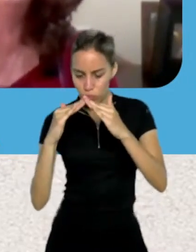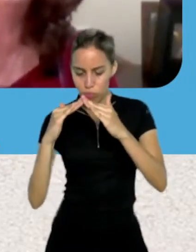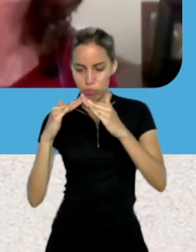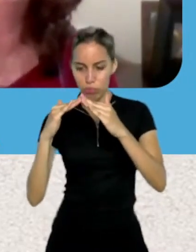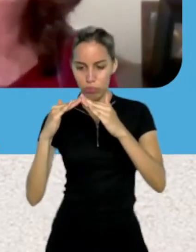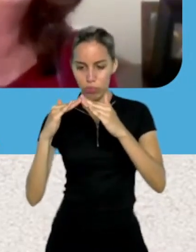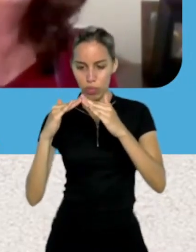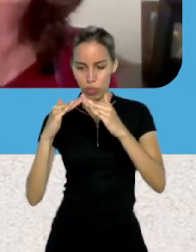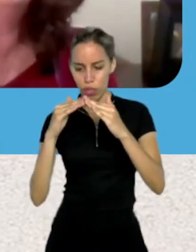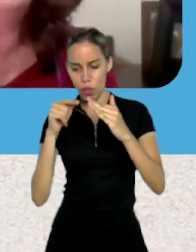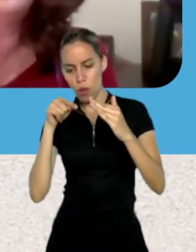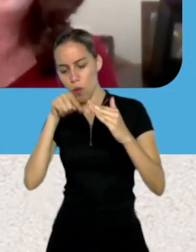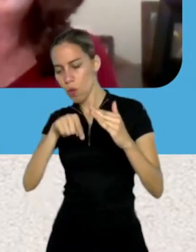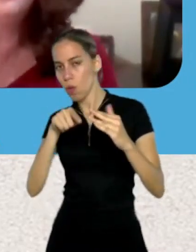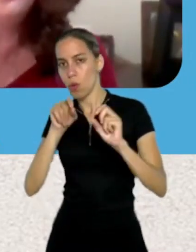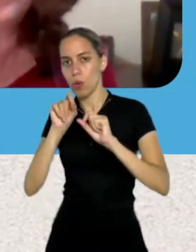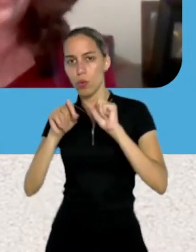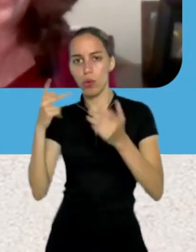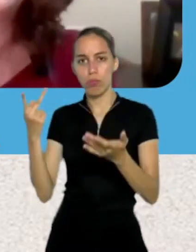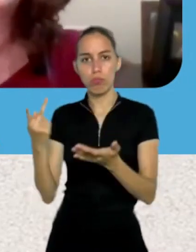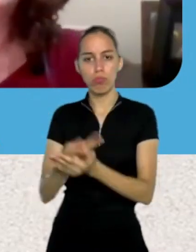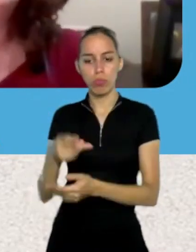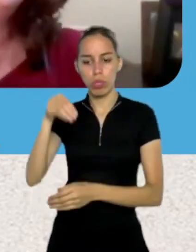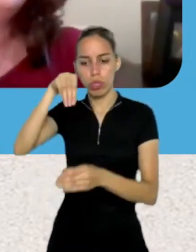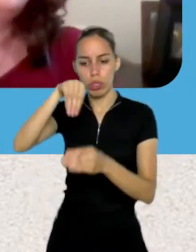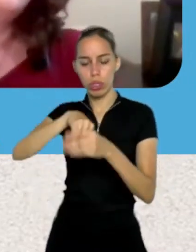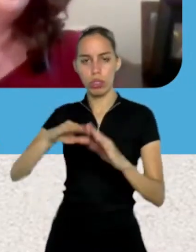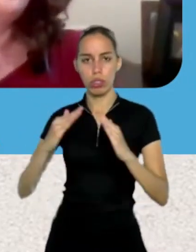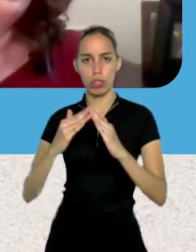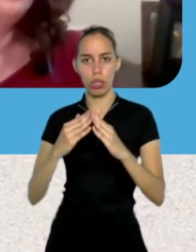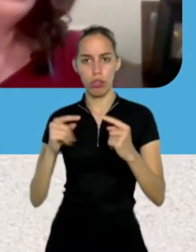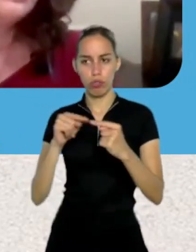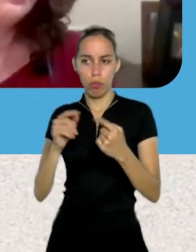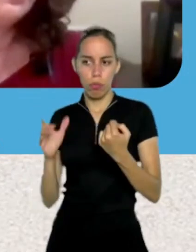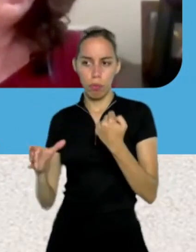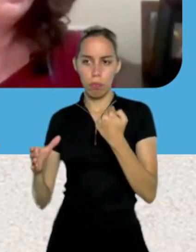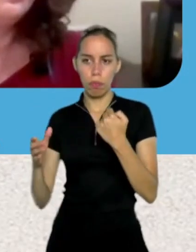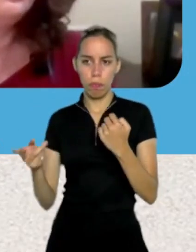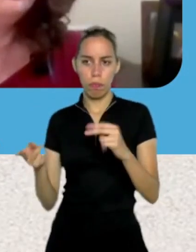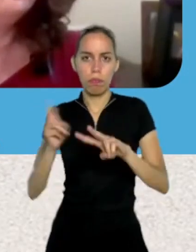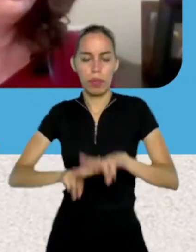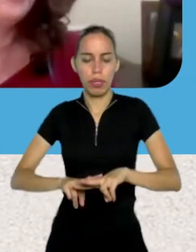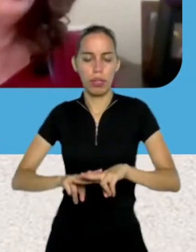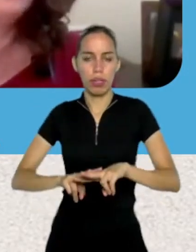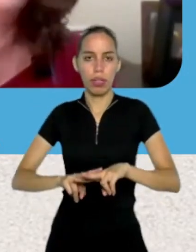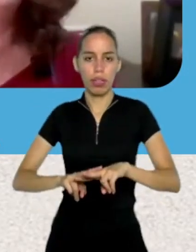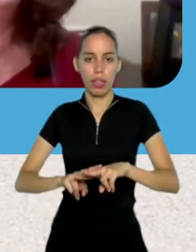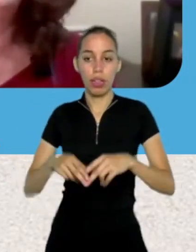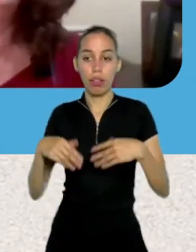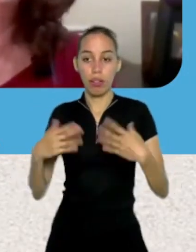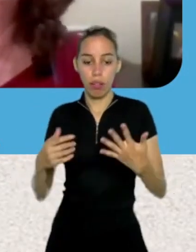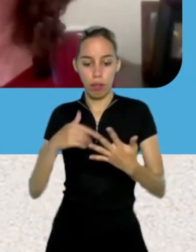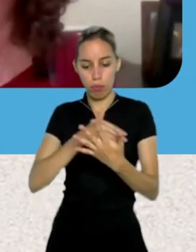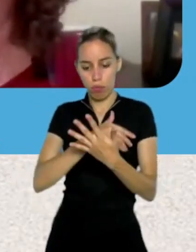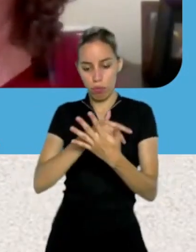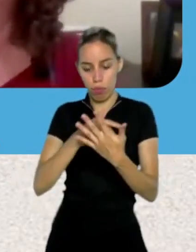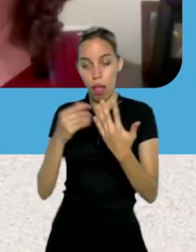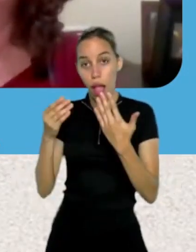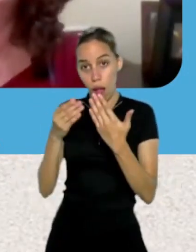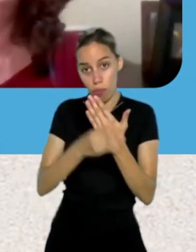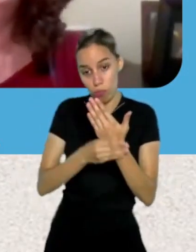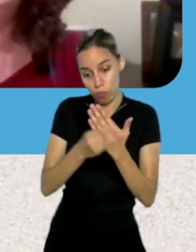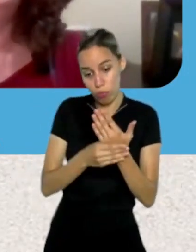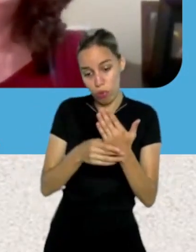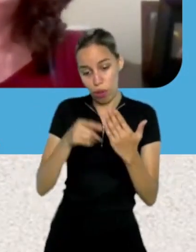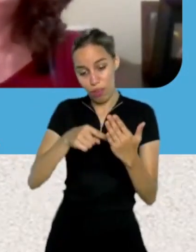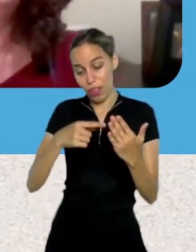vida de presa dentro de casa, né? Então é um livro assim que sabe, já me deu muita alegria,